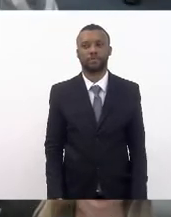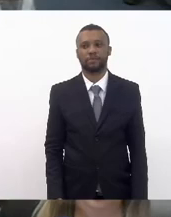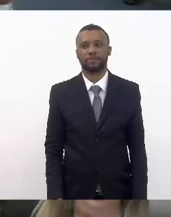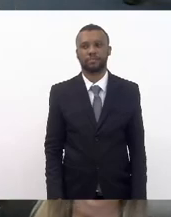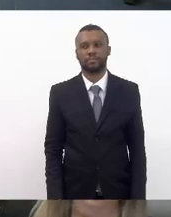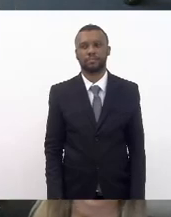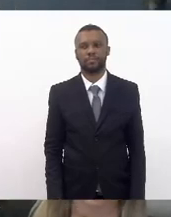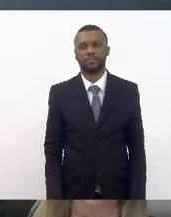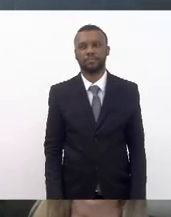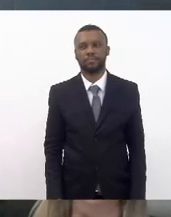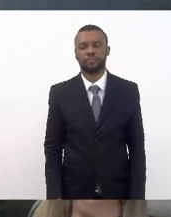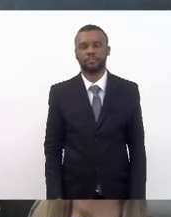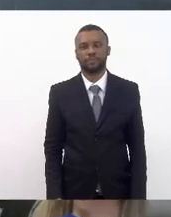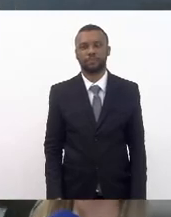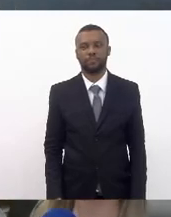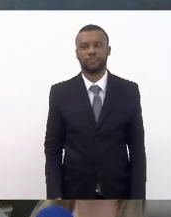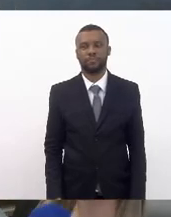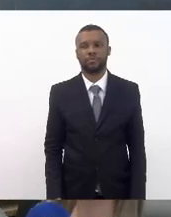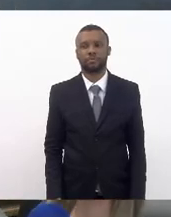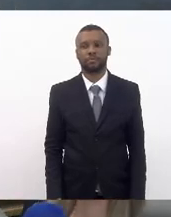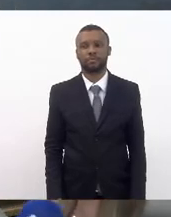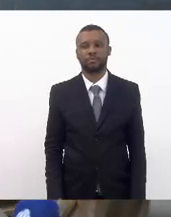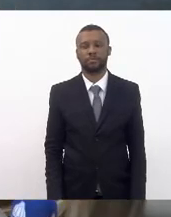Só esqueceu o óculos aqui, ó.